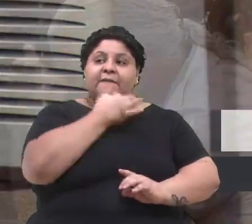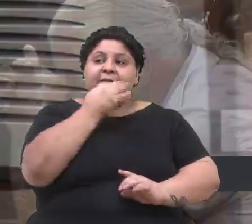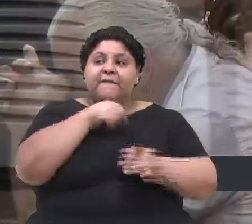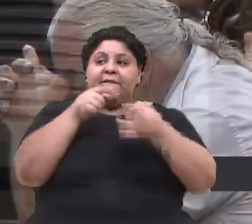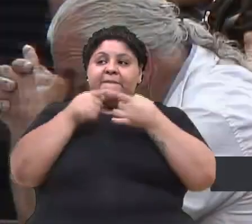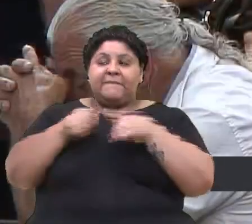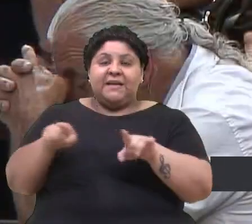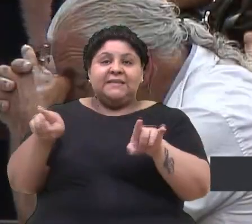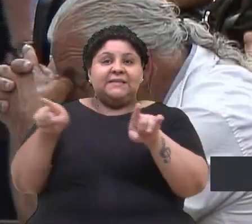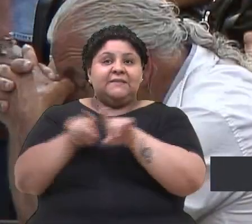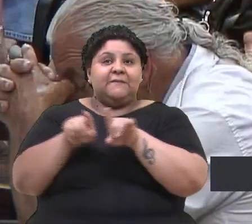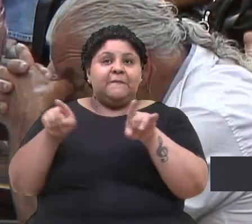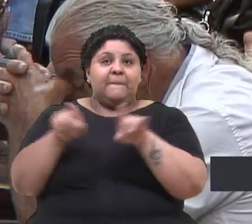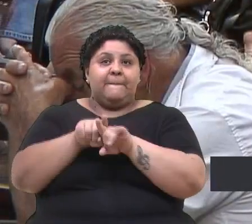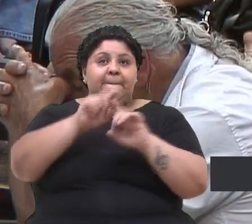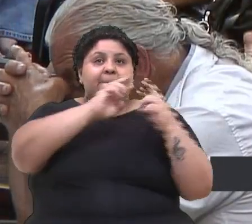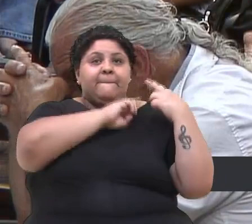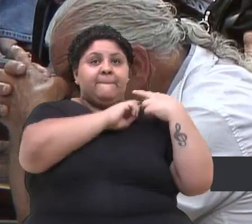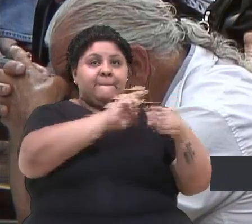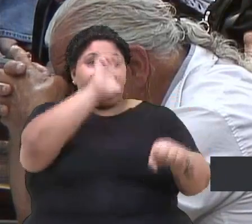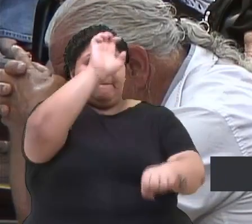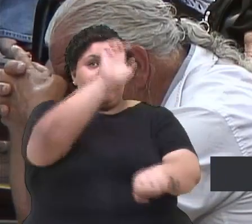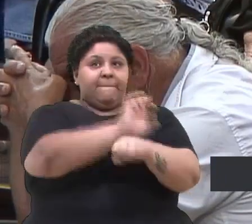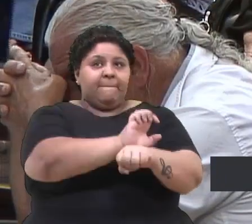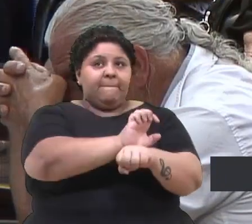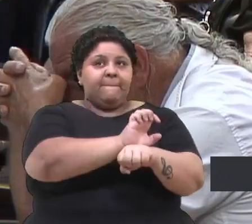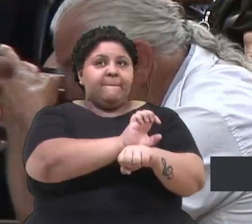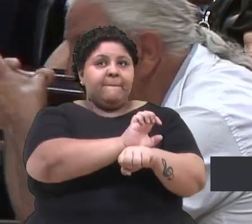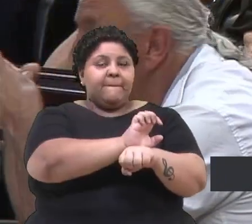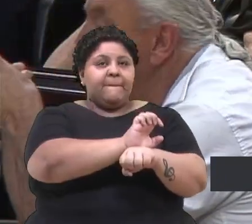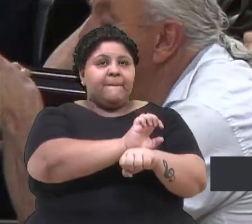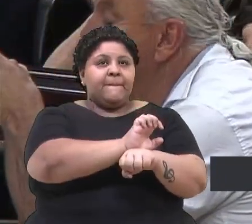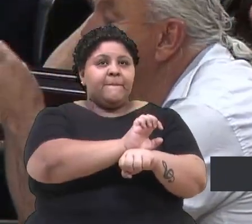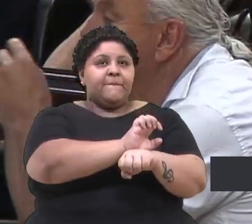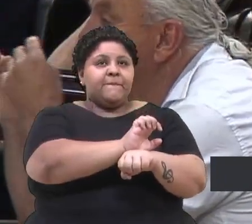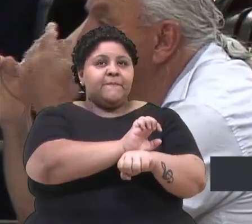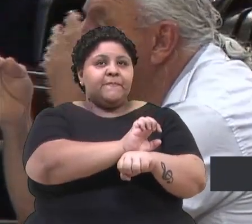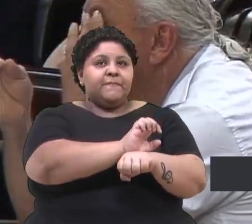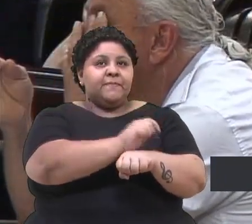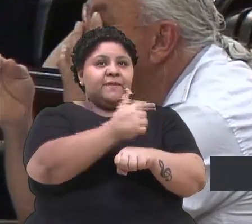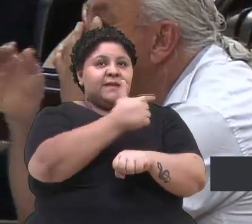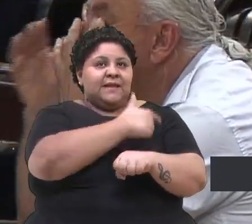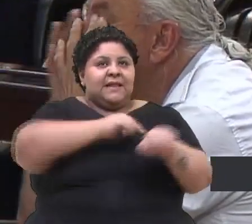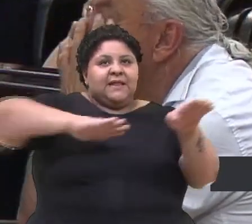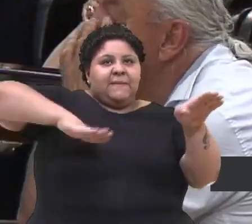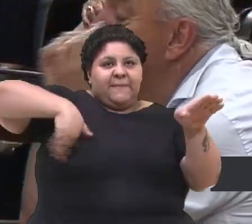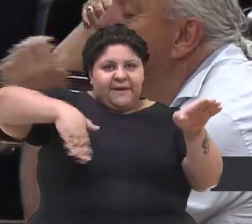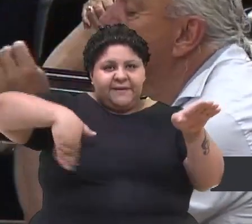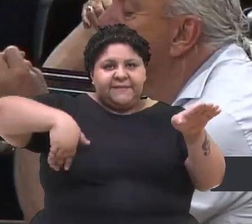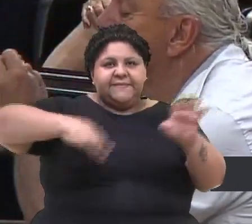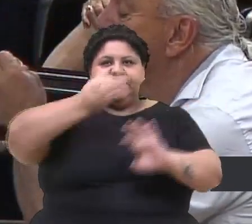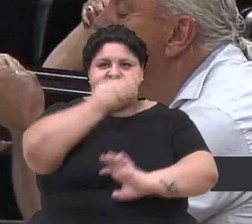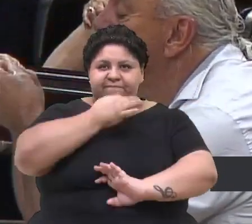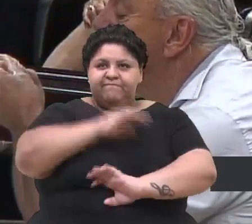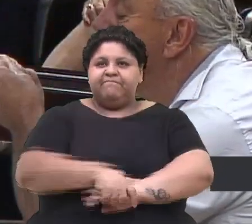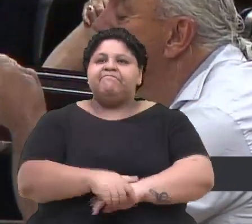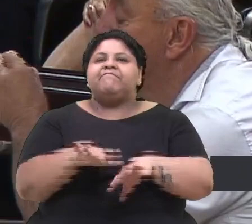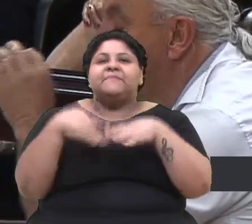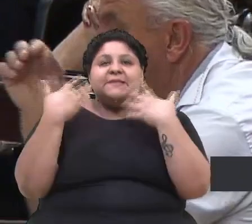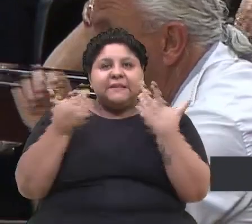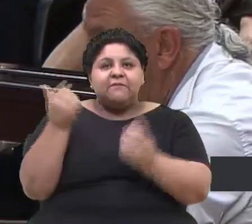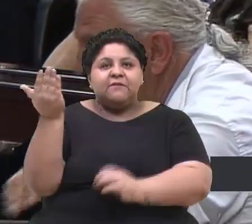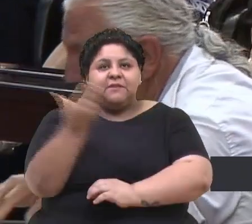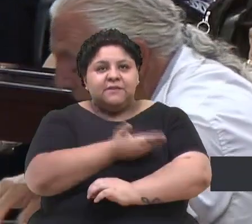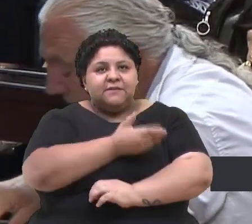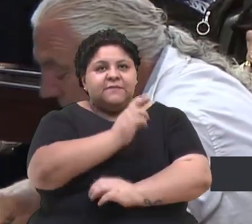mas também representando o Estado, né, representando lá no litoral, né, Caxias do Sul. Então, vocês